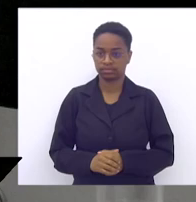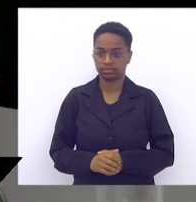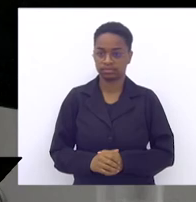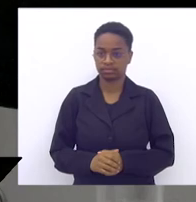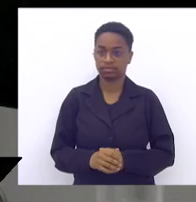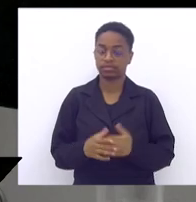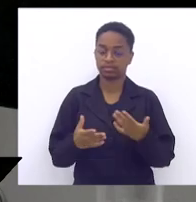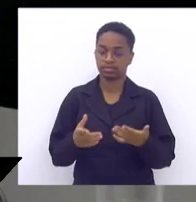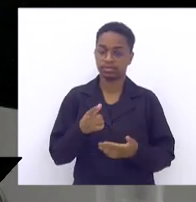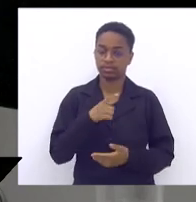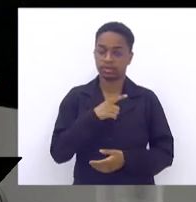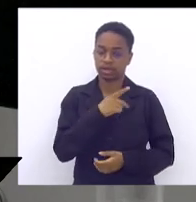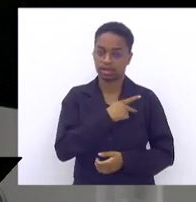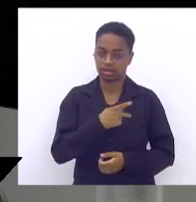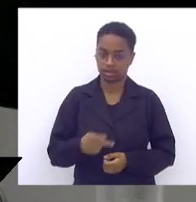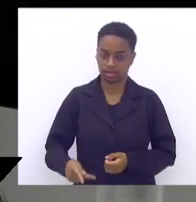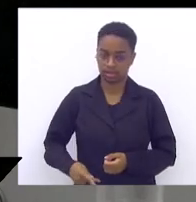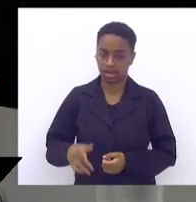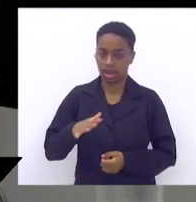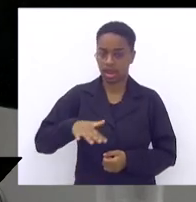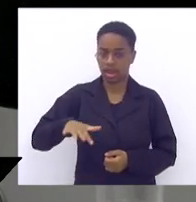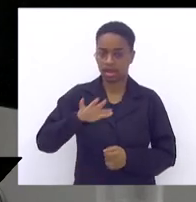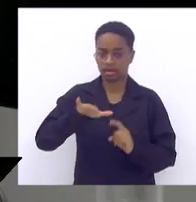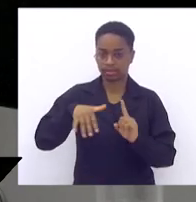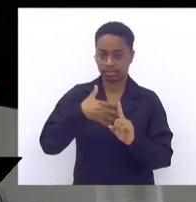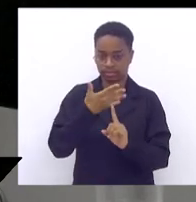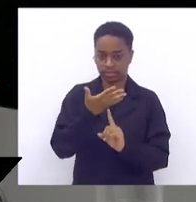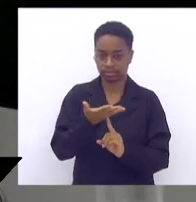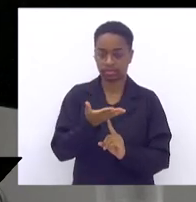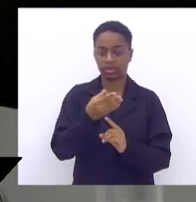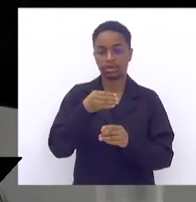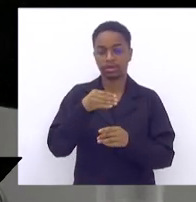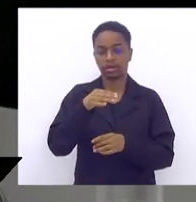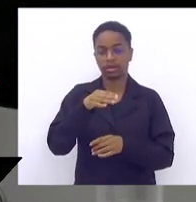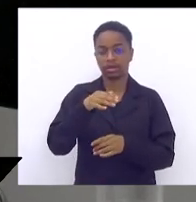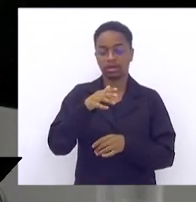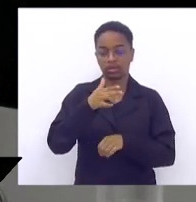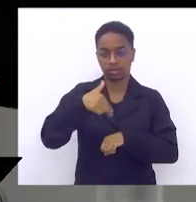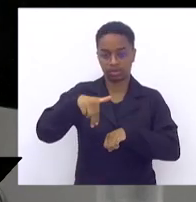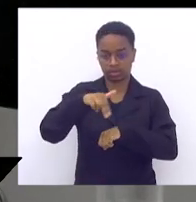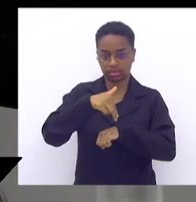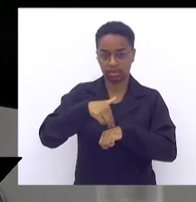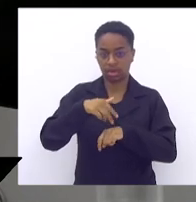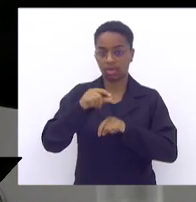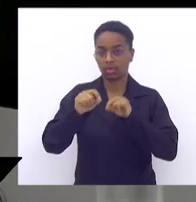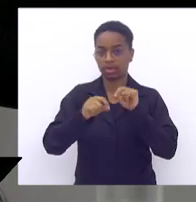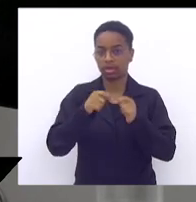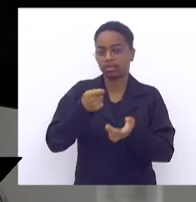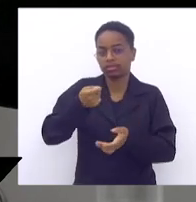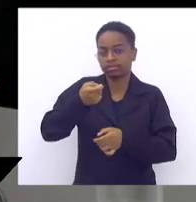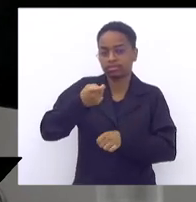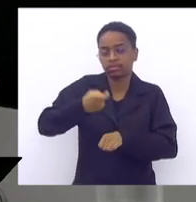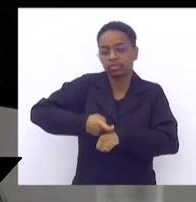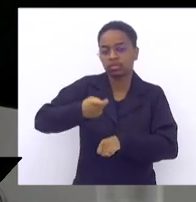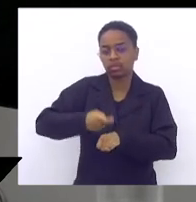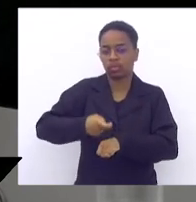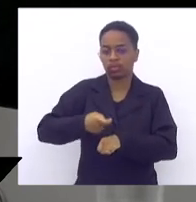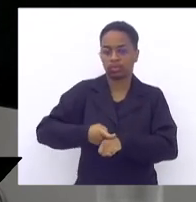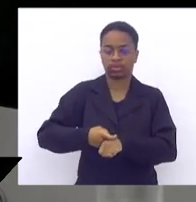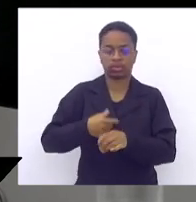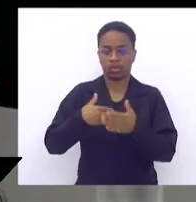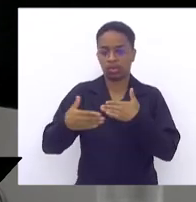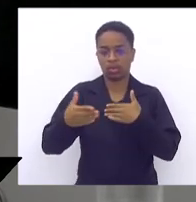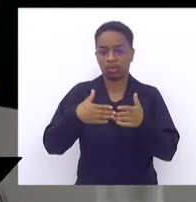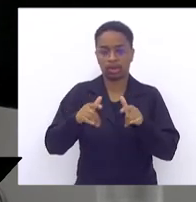gente tem uma legislação ambiental no cenário nacional que ela é muito rígida no que se refere a qualquer tipo